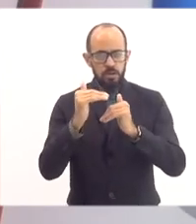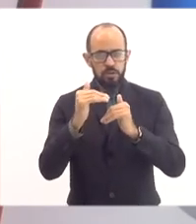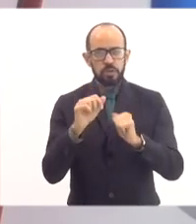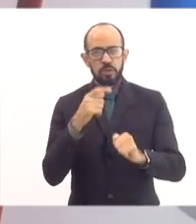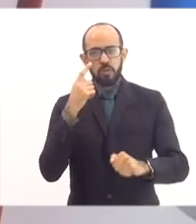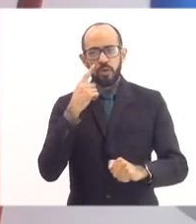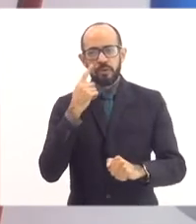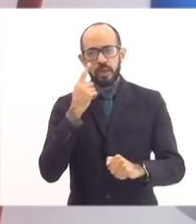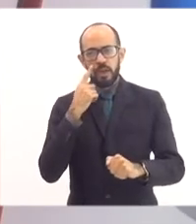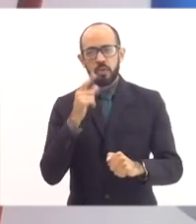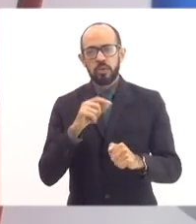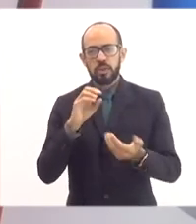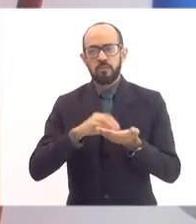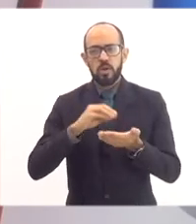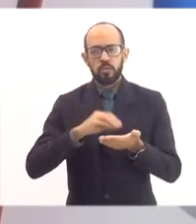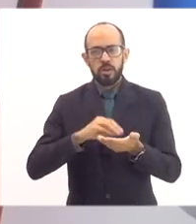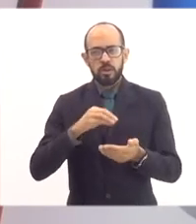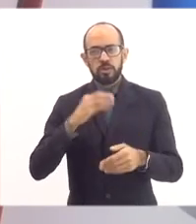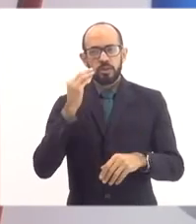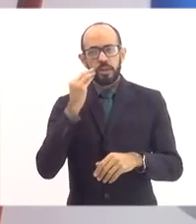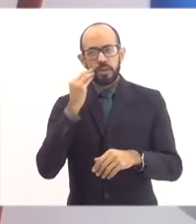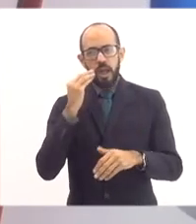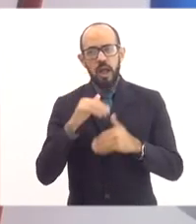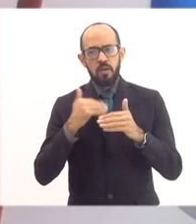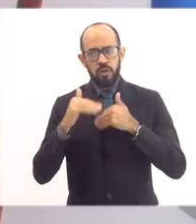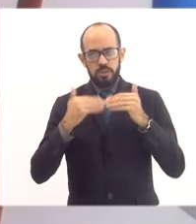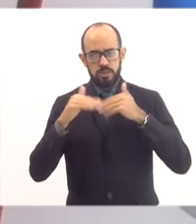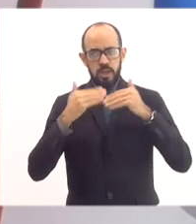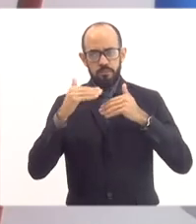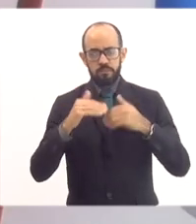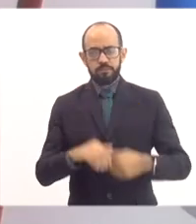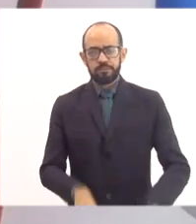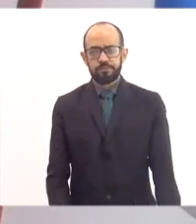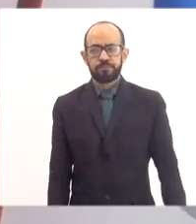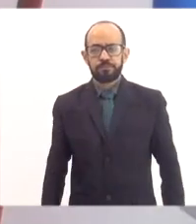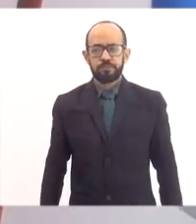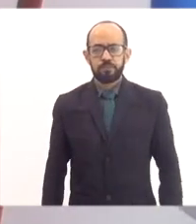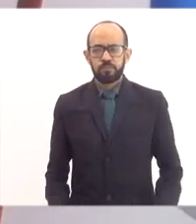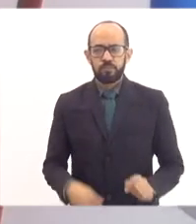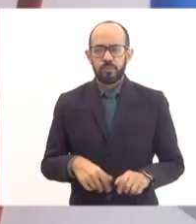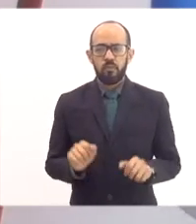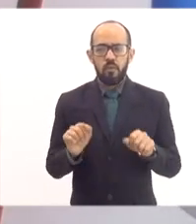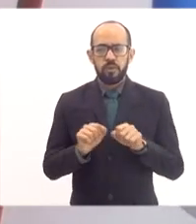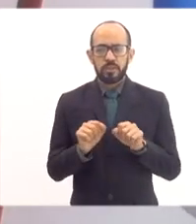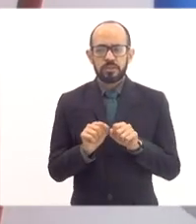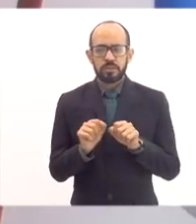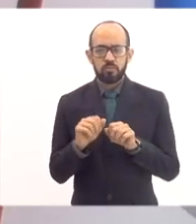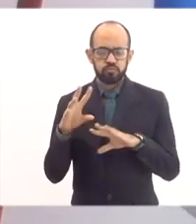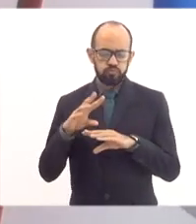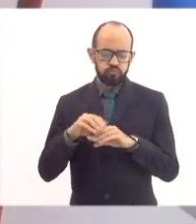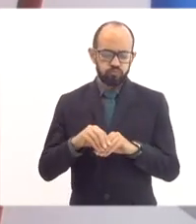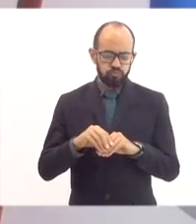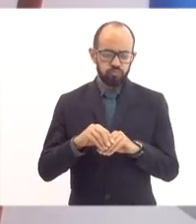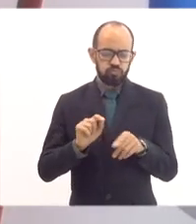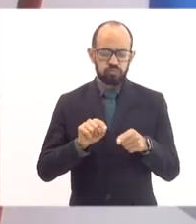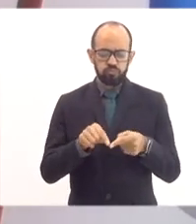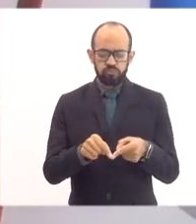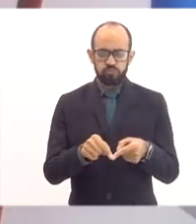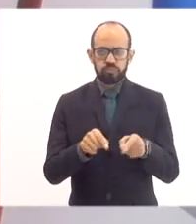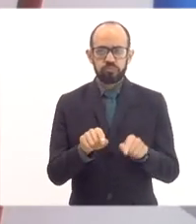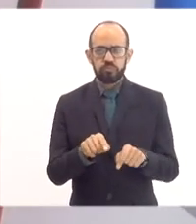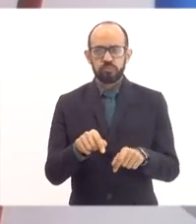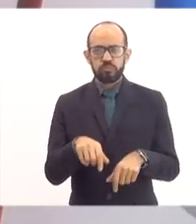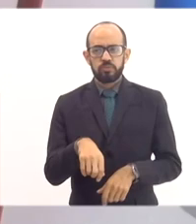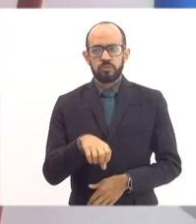tentar avançar alguma coisa em cada um dos concursos. Vou fazer um breve relato aqui, de forma muito objetiva.